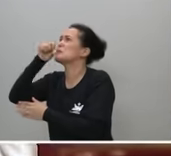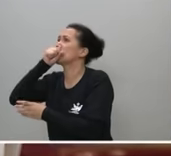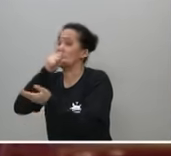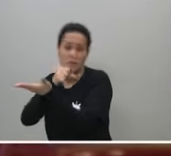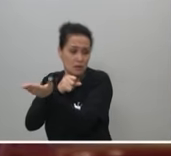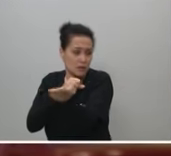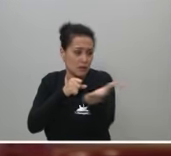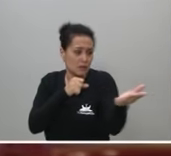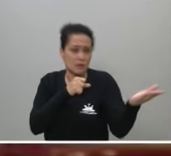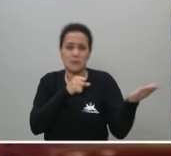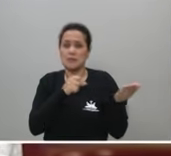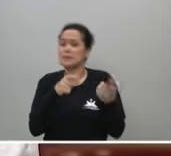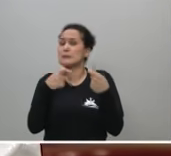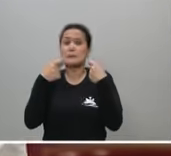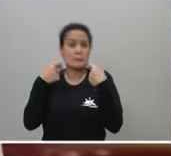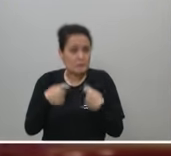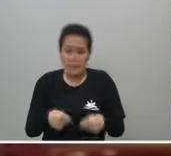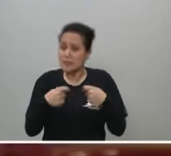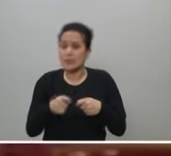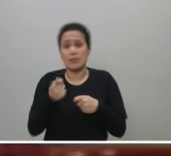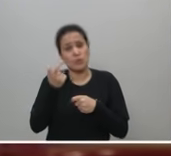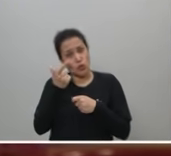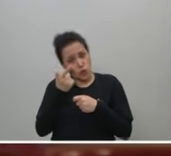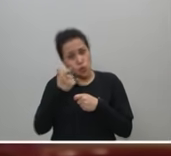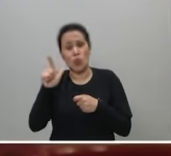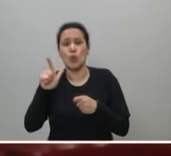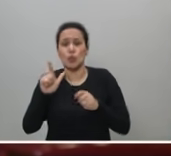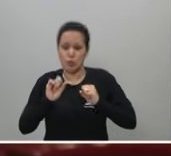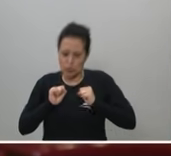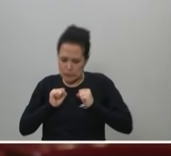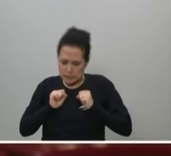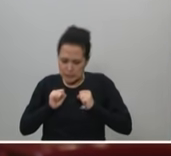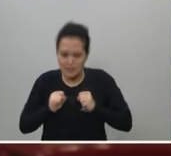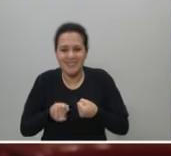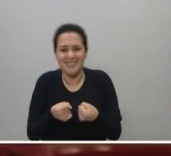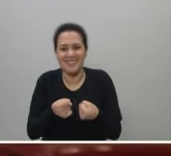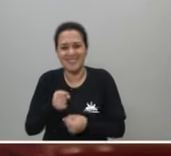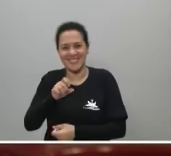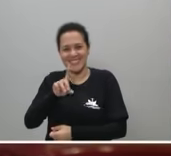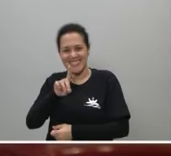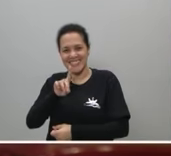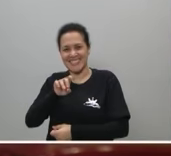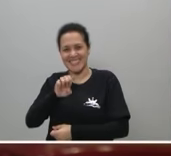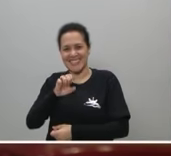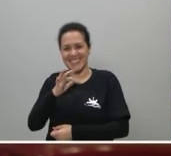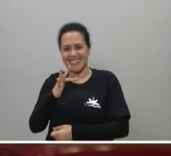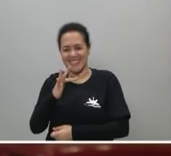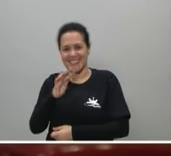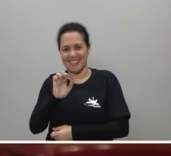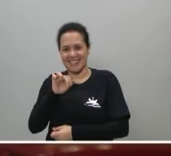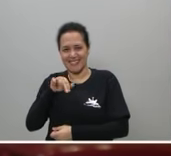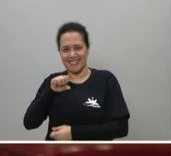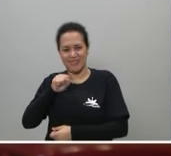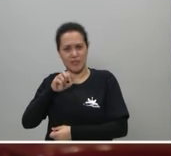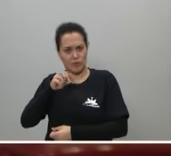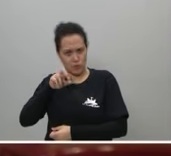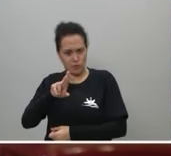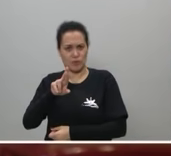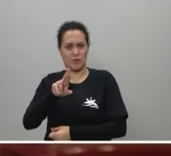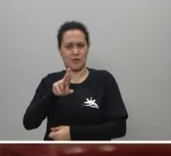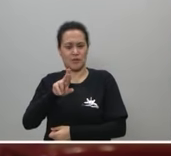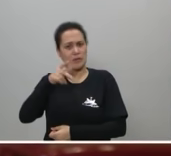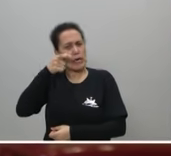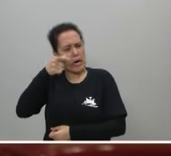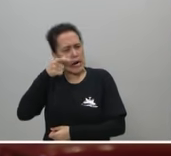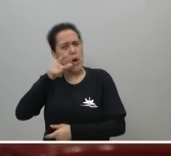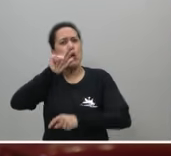um outro defensor. É impressionante porque na própria oração de Jesus,